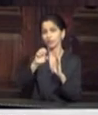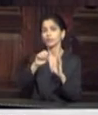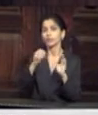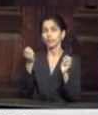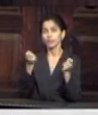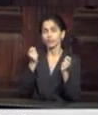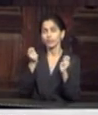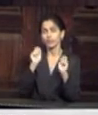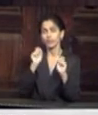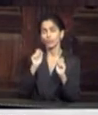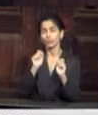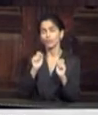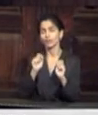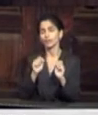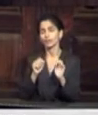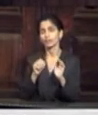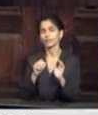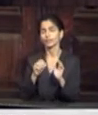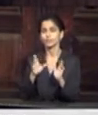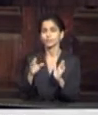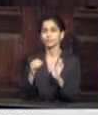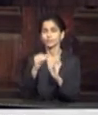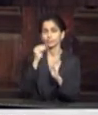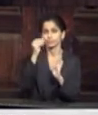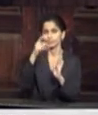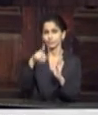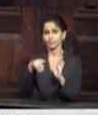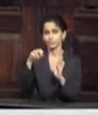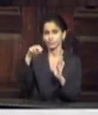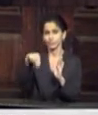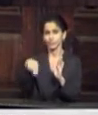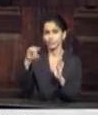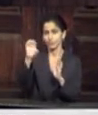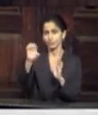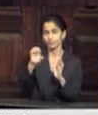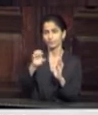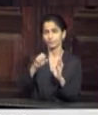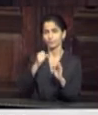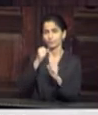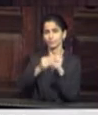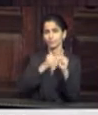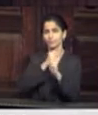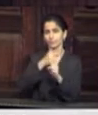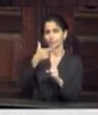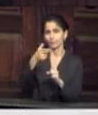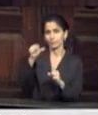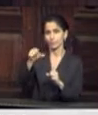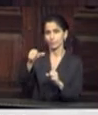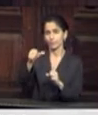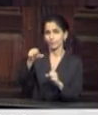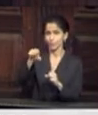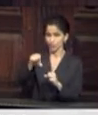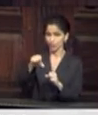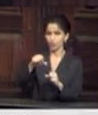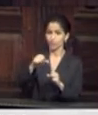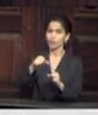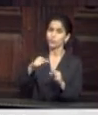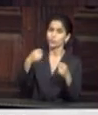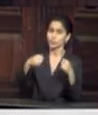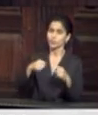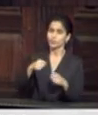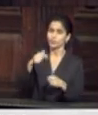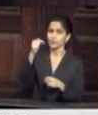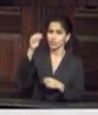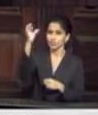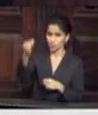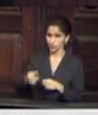para todas as outras, que é aquela que diz o seguinte: até 2019 teremos que estar investindo 7% do PIB em educação